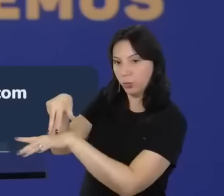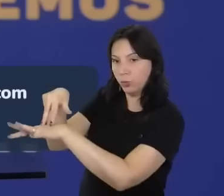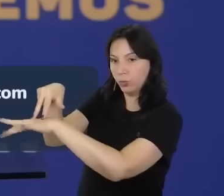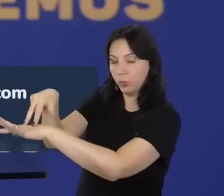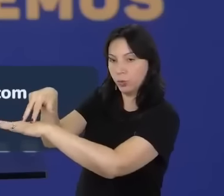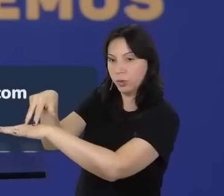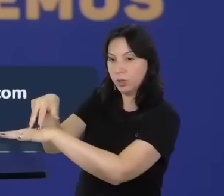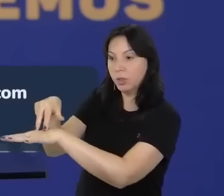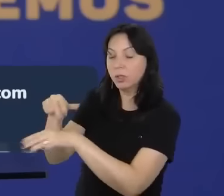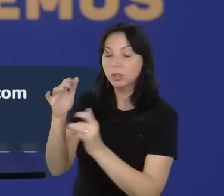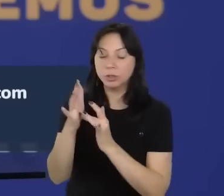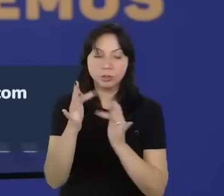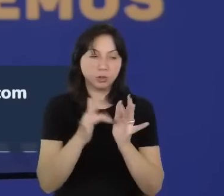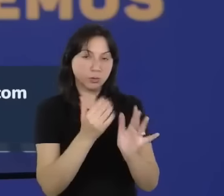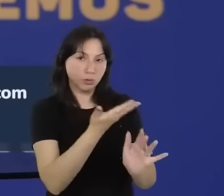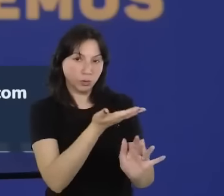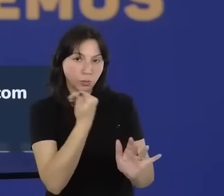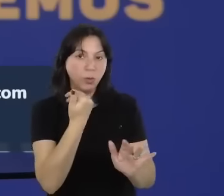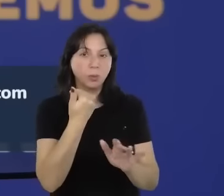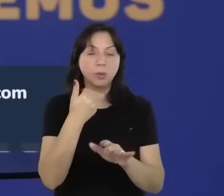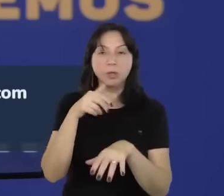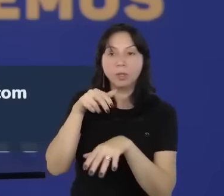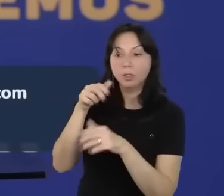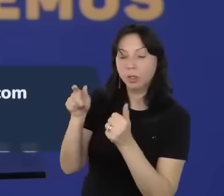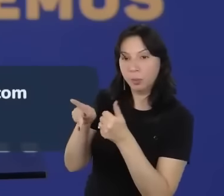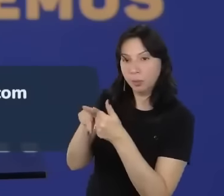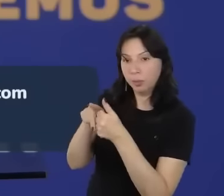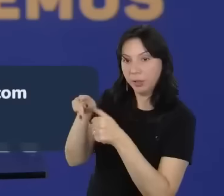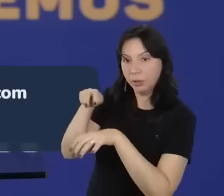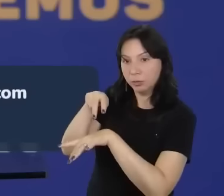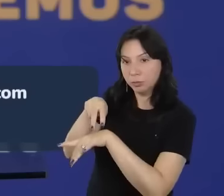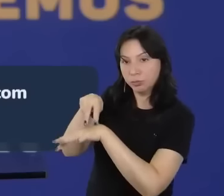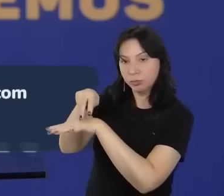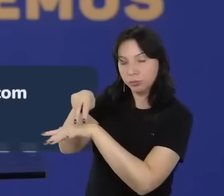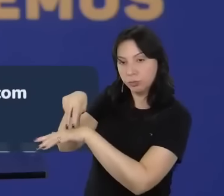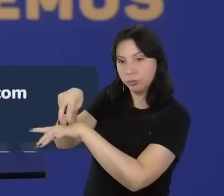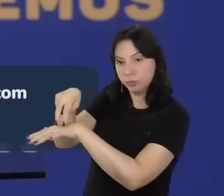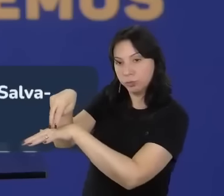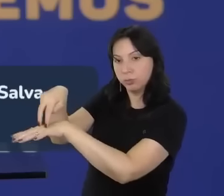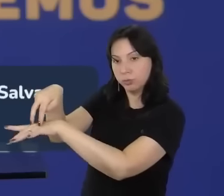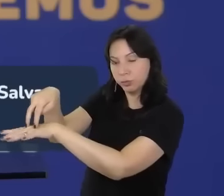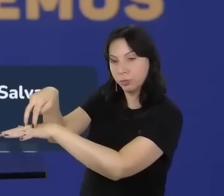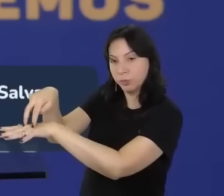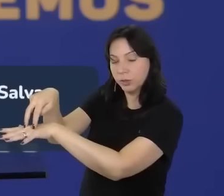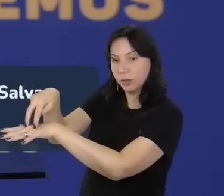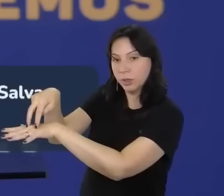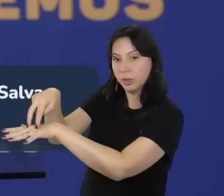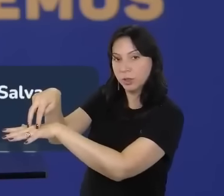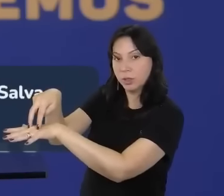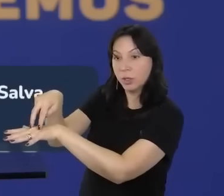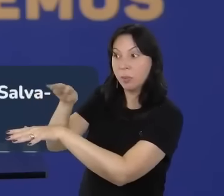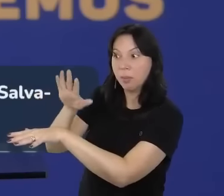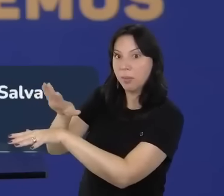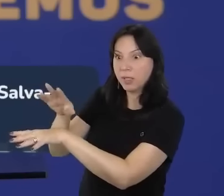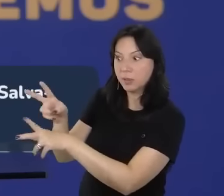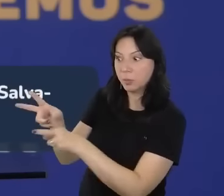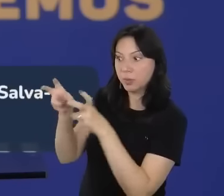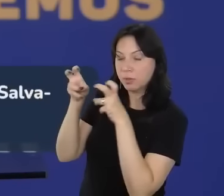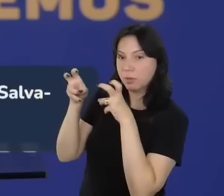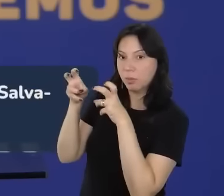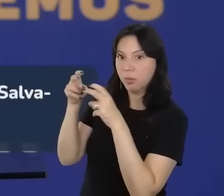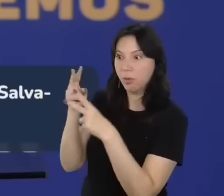disse vem e Pedro descendo do barco andou por sobre as águas e foi ter com Jesus reparando Porém na